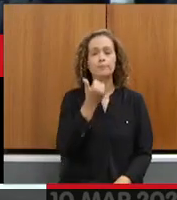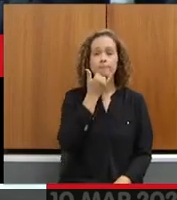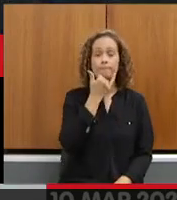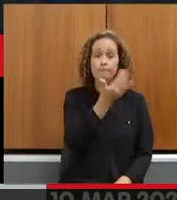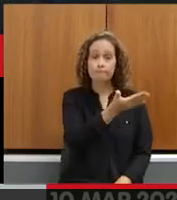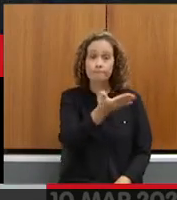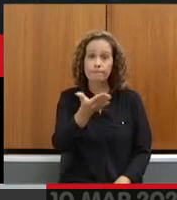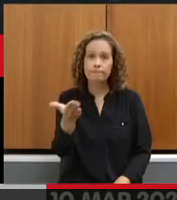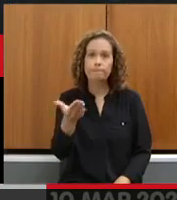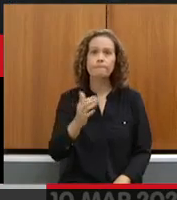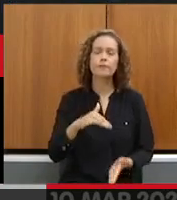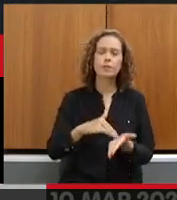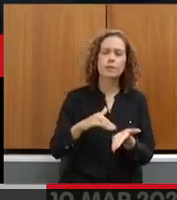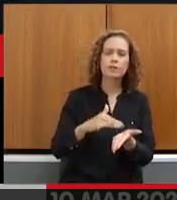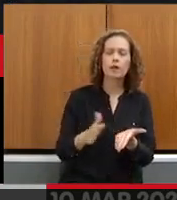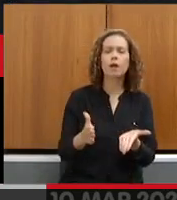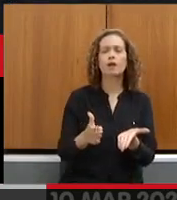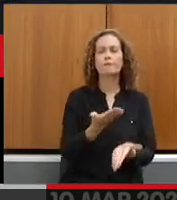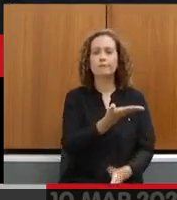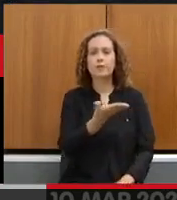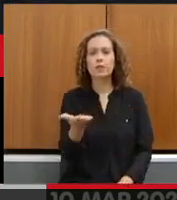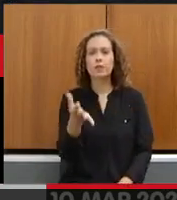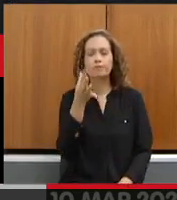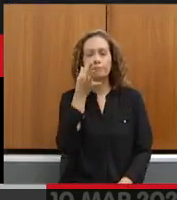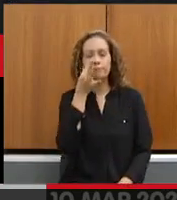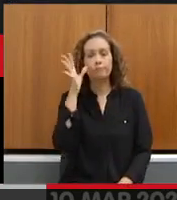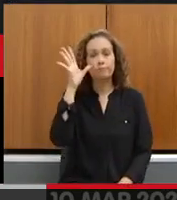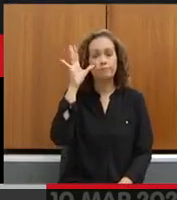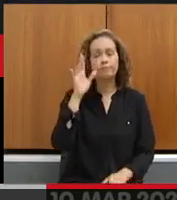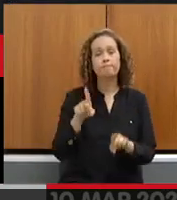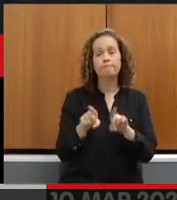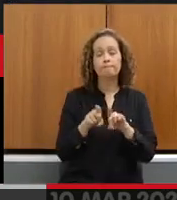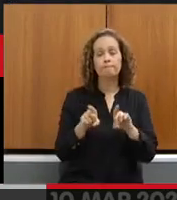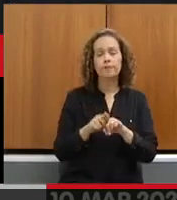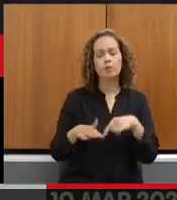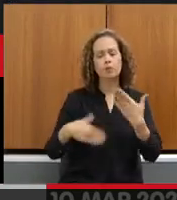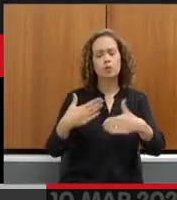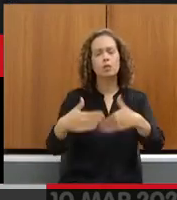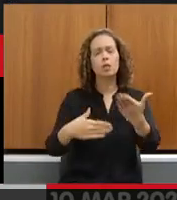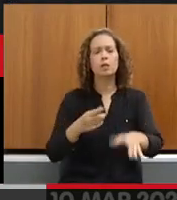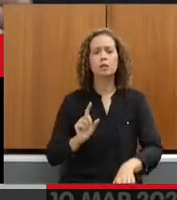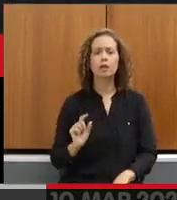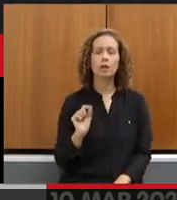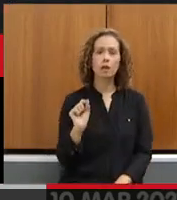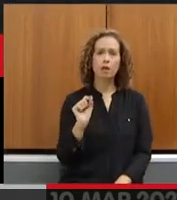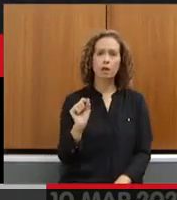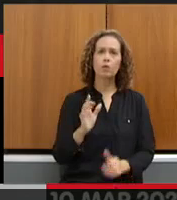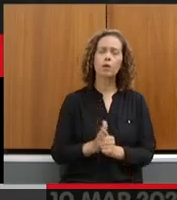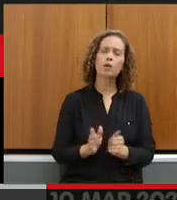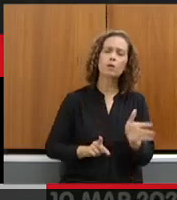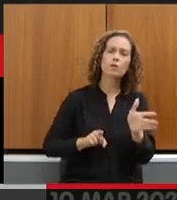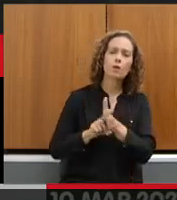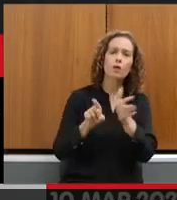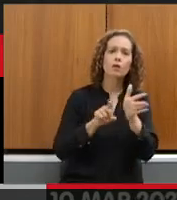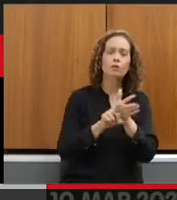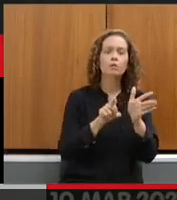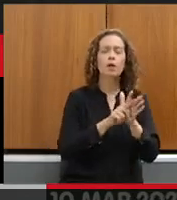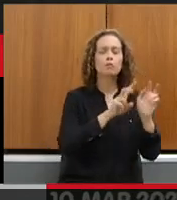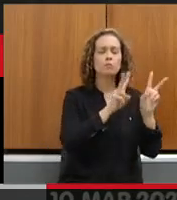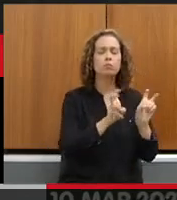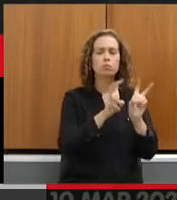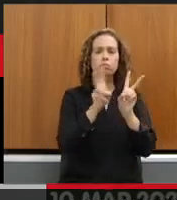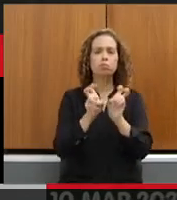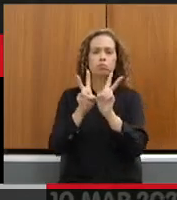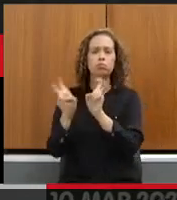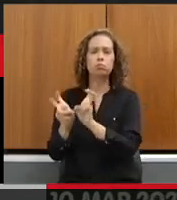espectador eu o processo seria de de perguntarmos a cada tema Então o